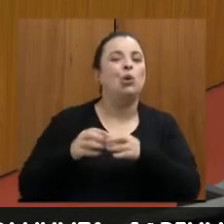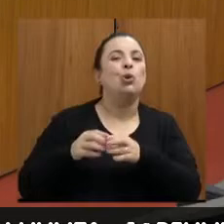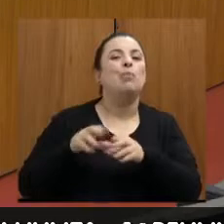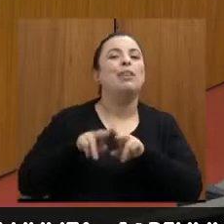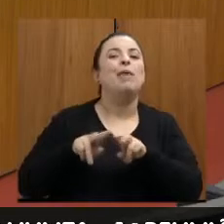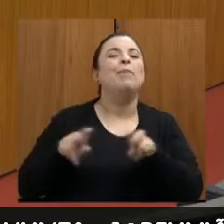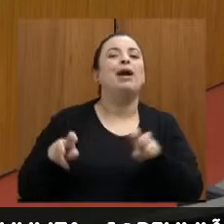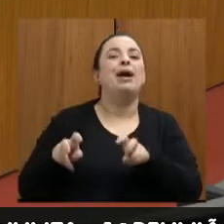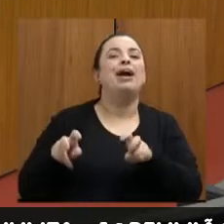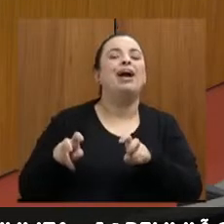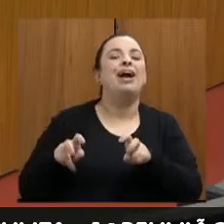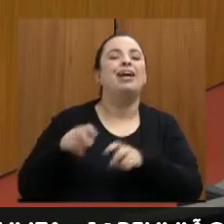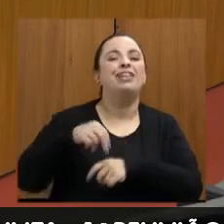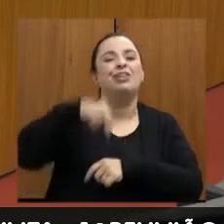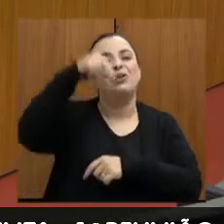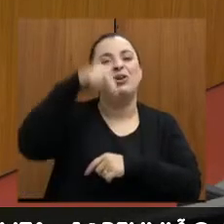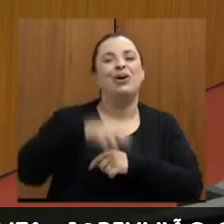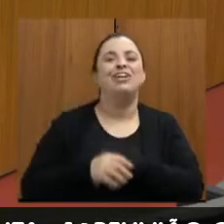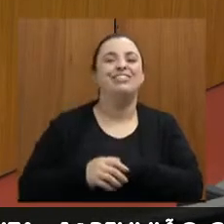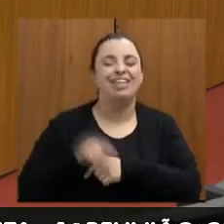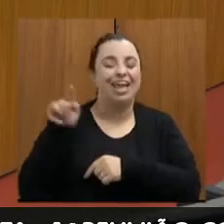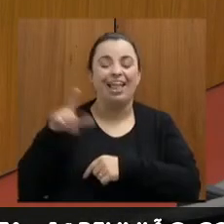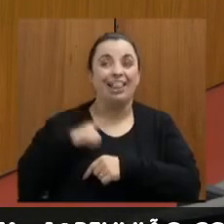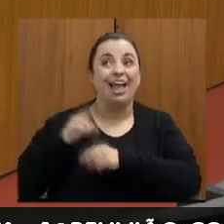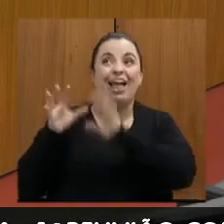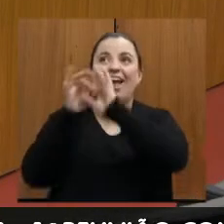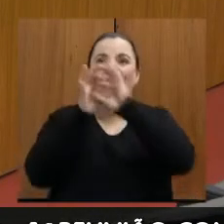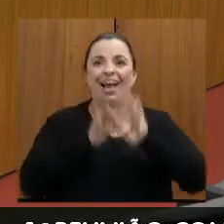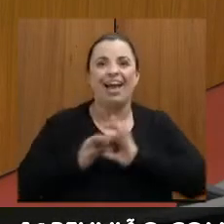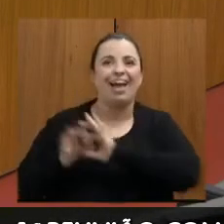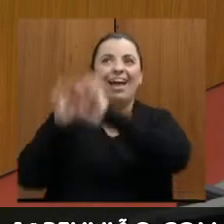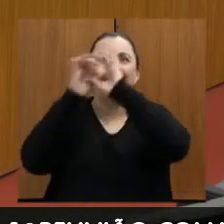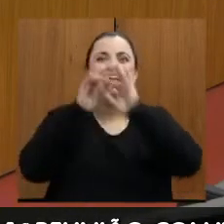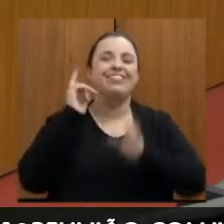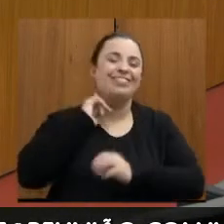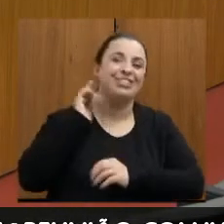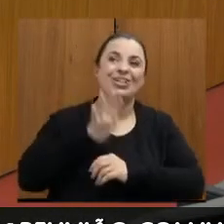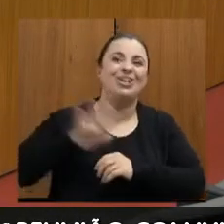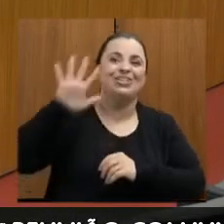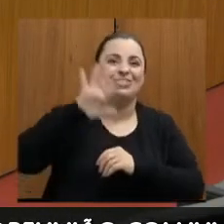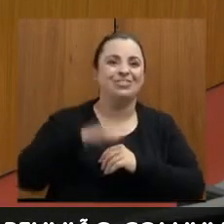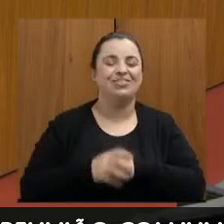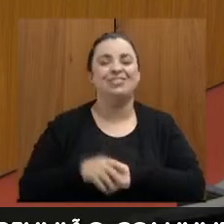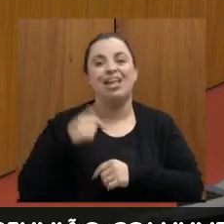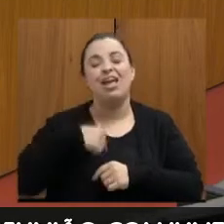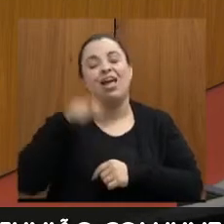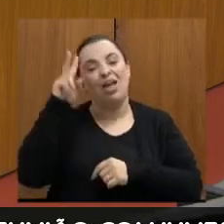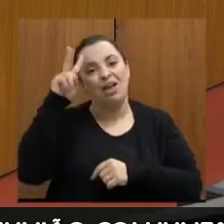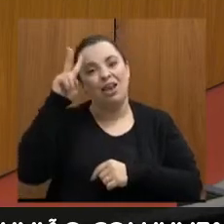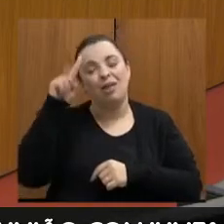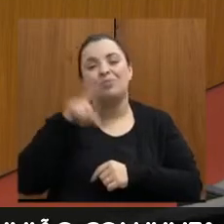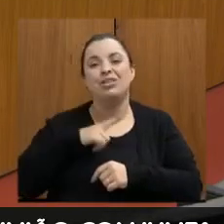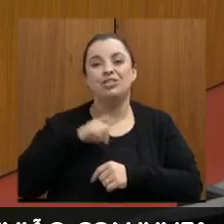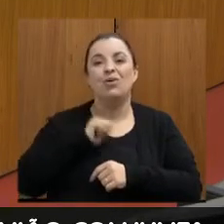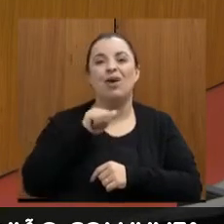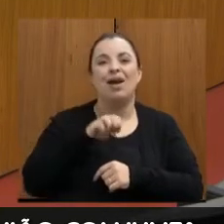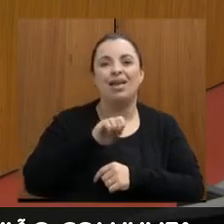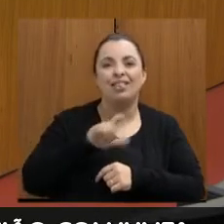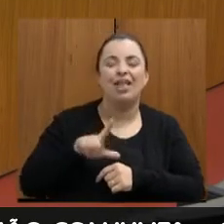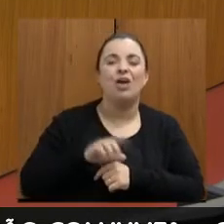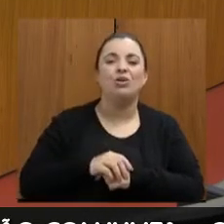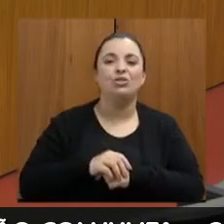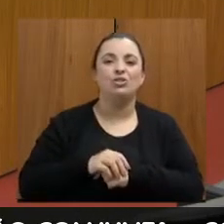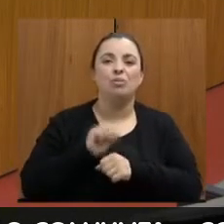garota que eu me lembro que era o anel de Montes Claros Pintópolis